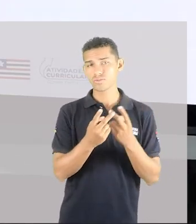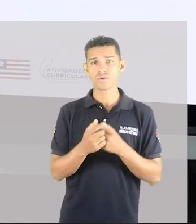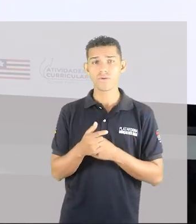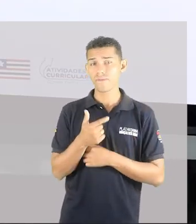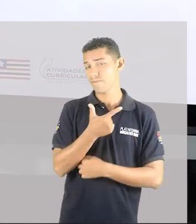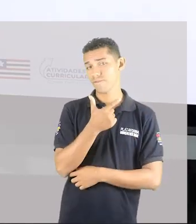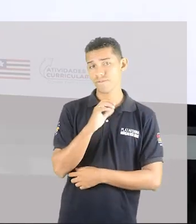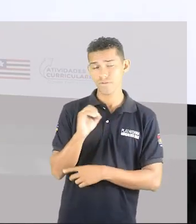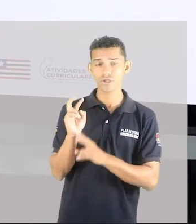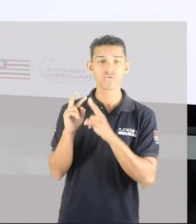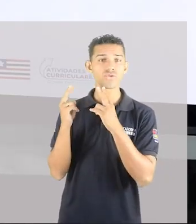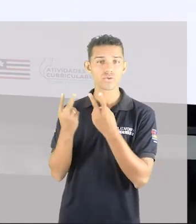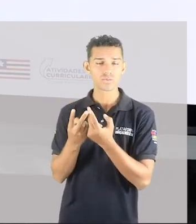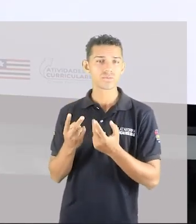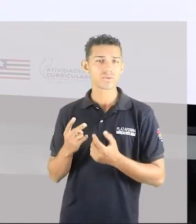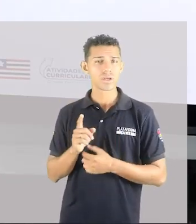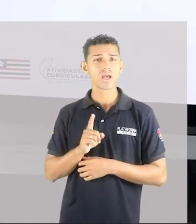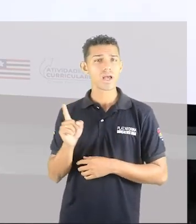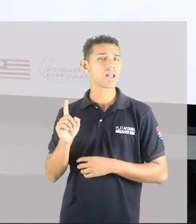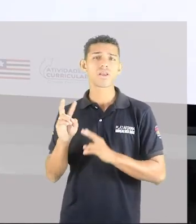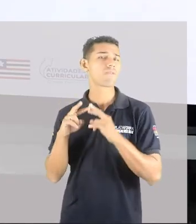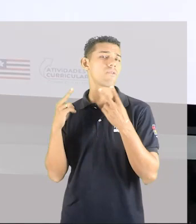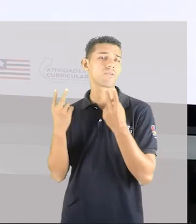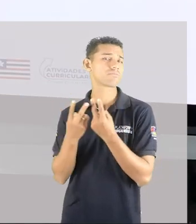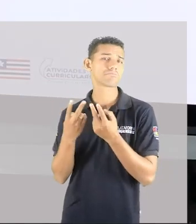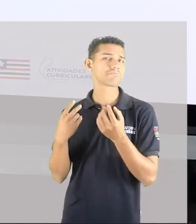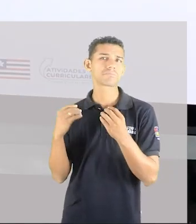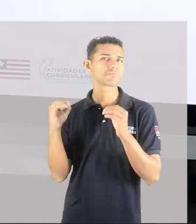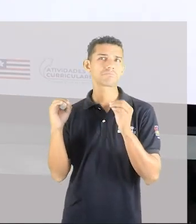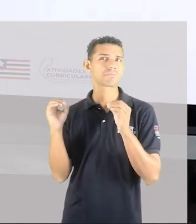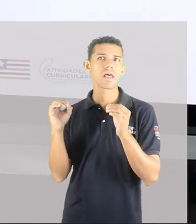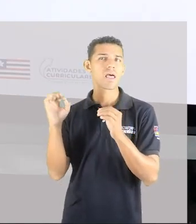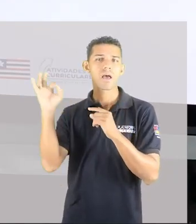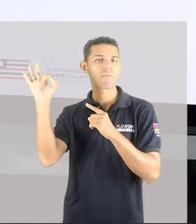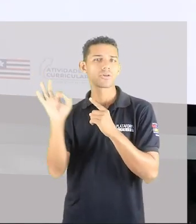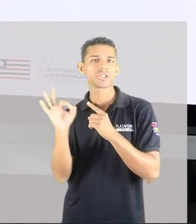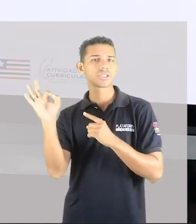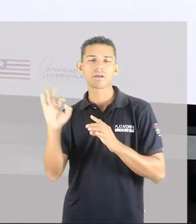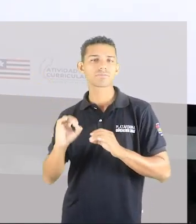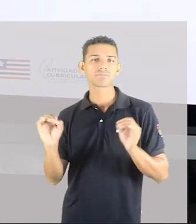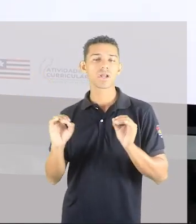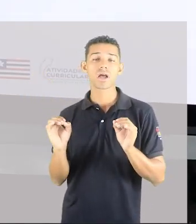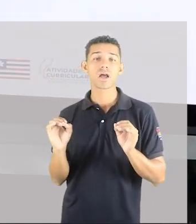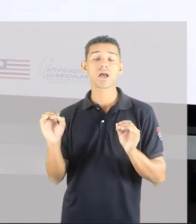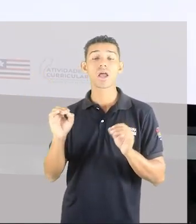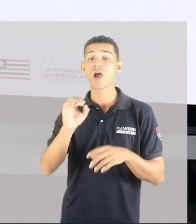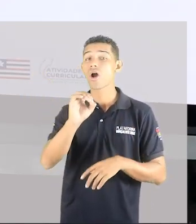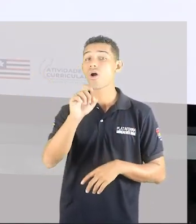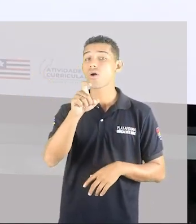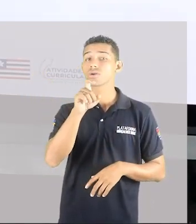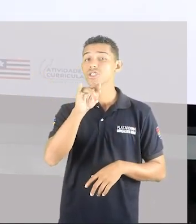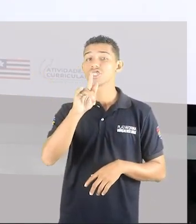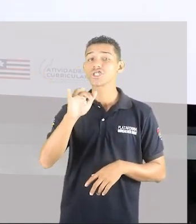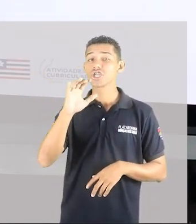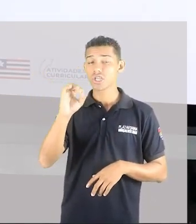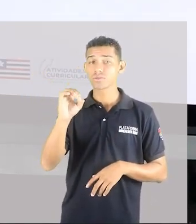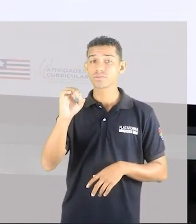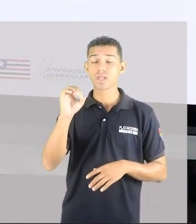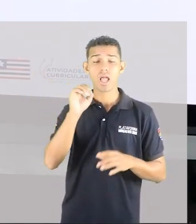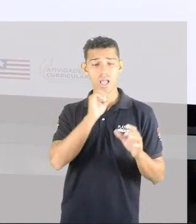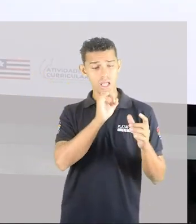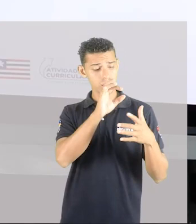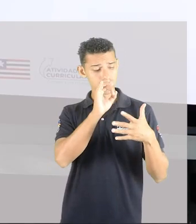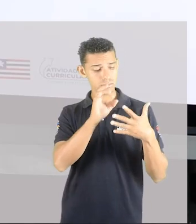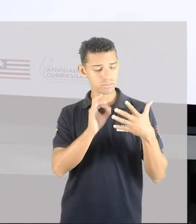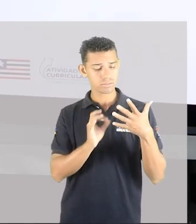100 volumes. Aquele volume ali não tem nada a ver com porcentagem. Aquilo ali é a quantidade de oxigênio que cada litro de água oxigenada